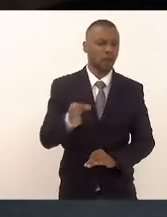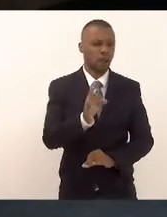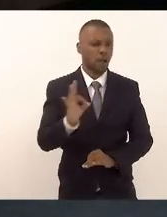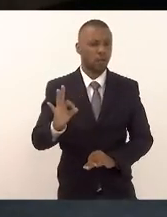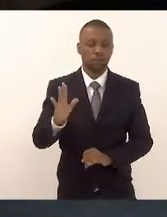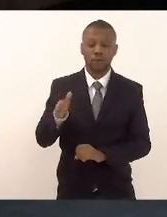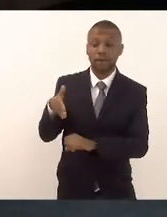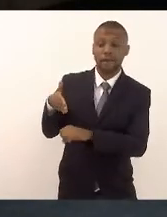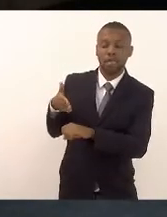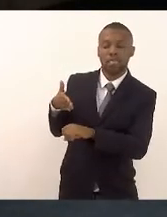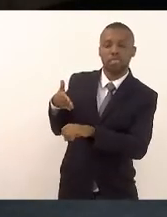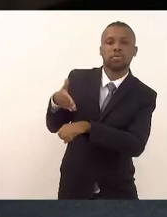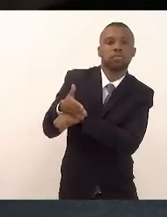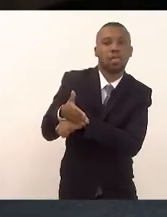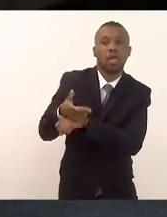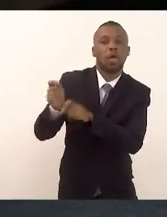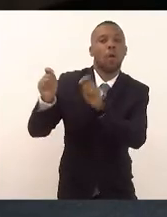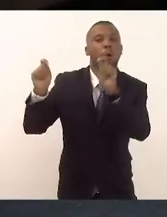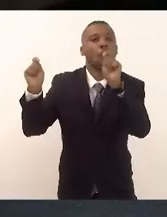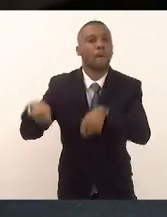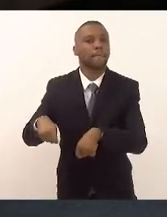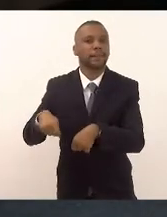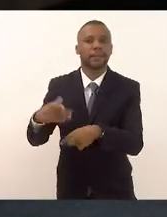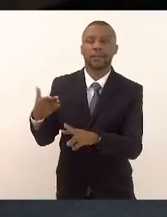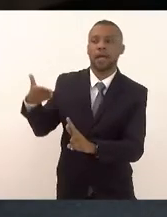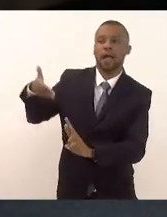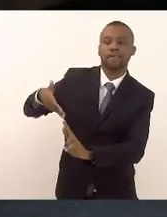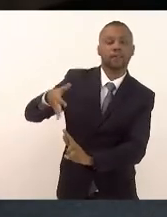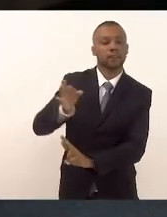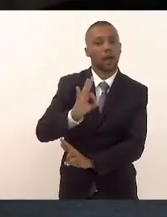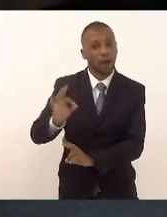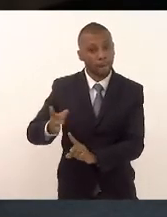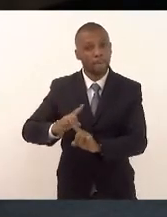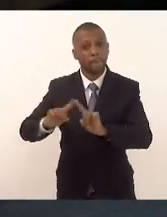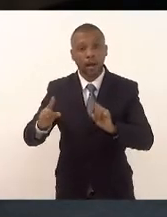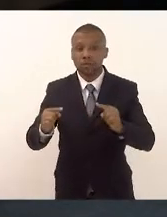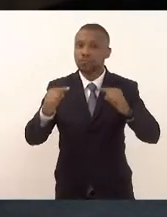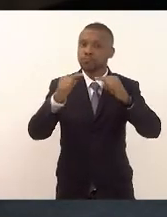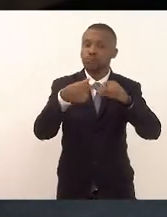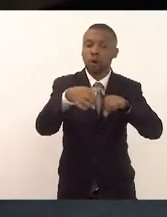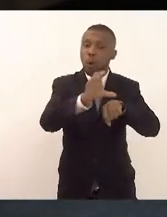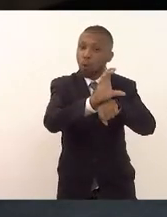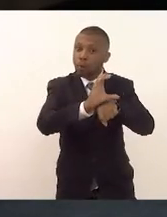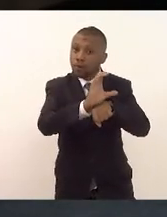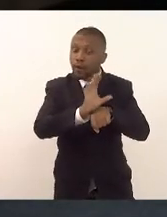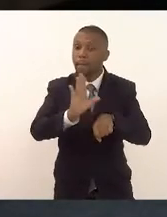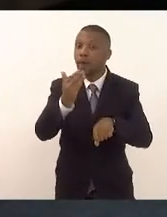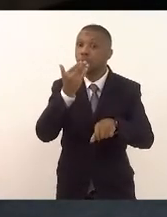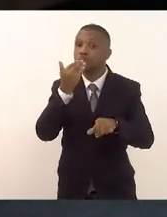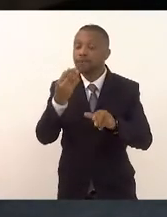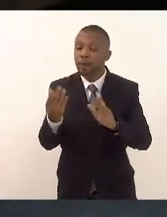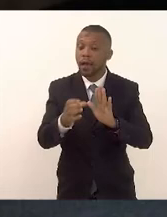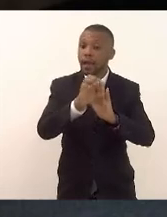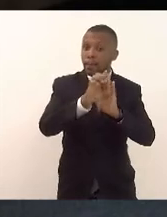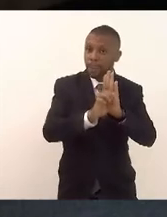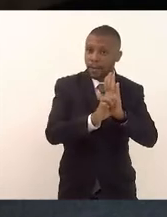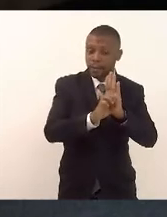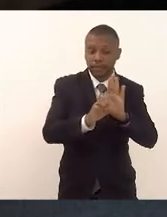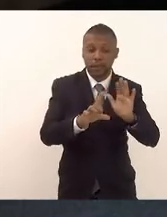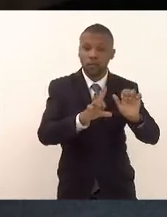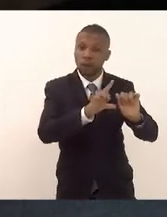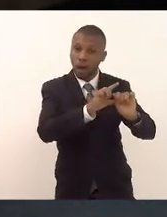de competência, é pela constitucionalidade com emendas. No artigo